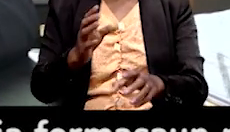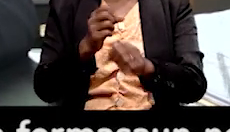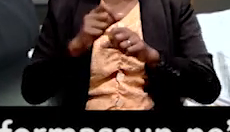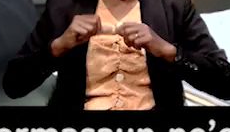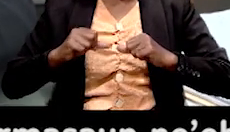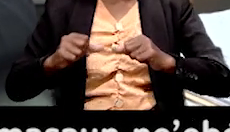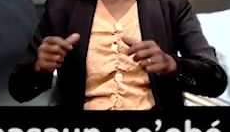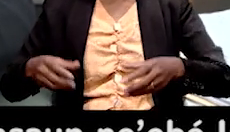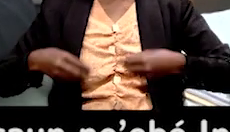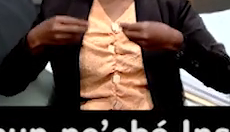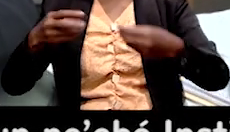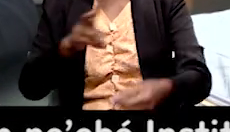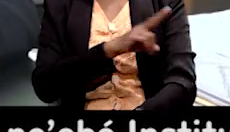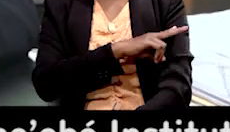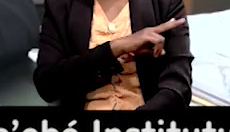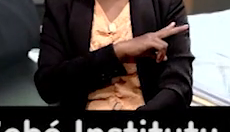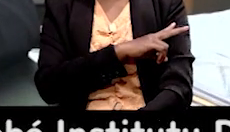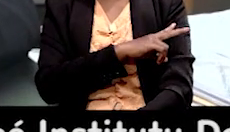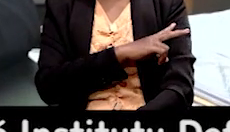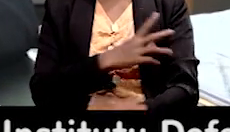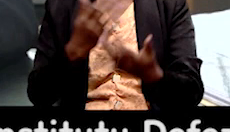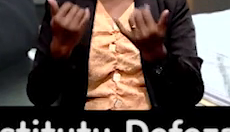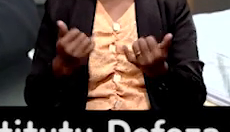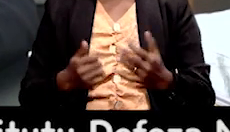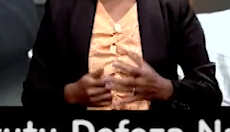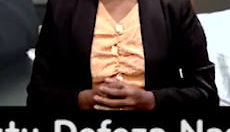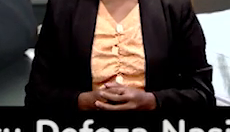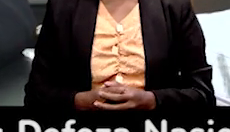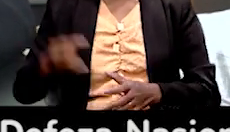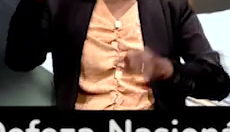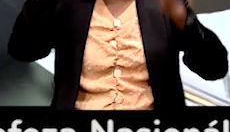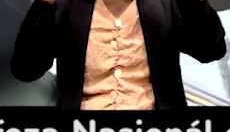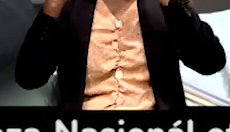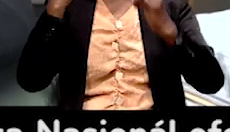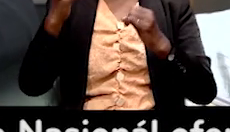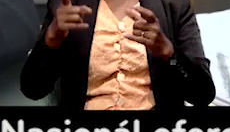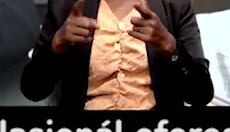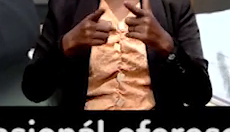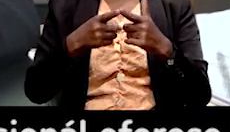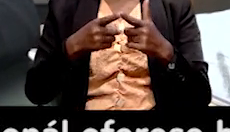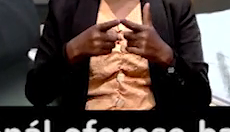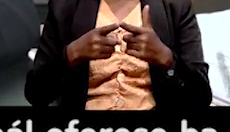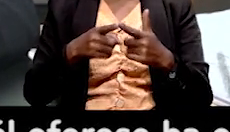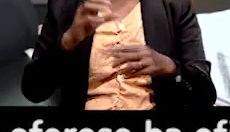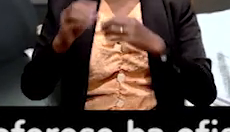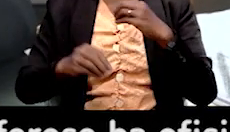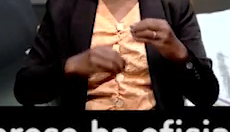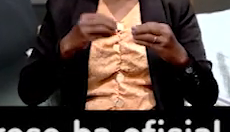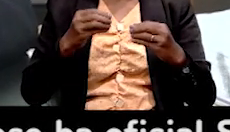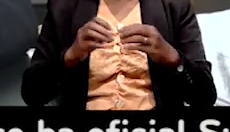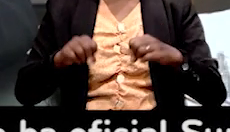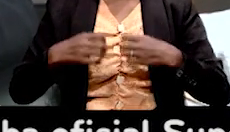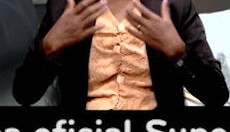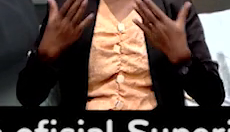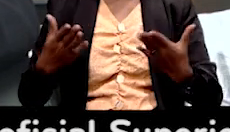continua fale vacina to ohin laron informasi segunda relasana ho na ho insa